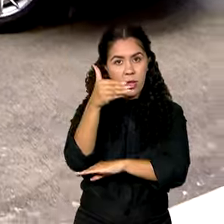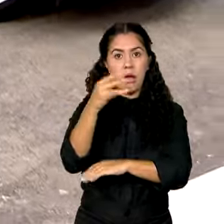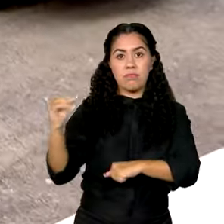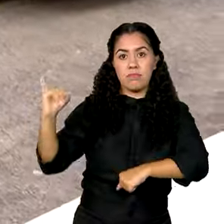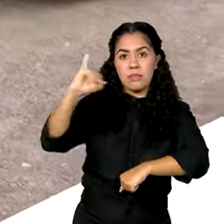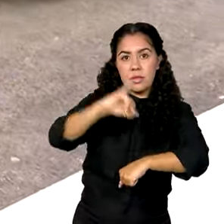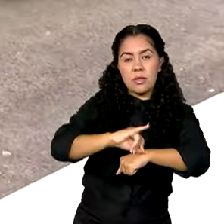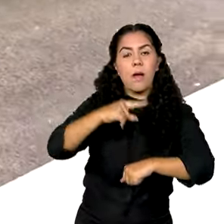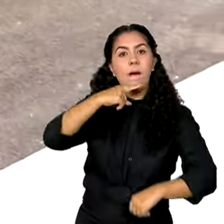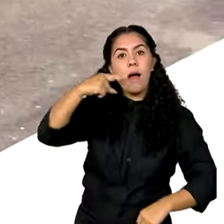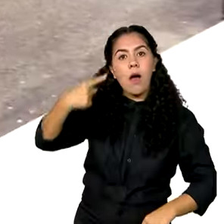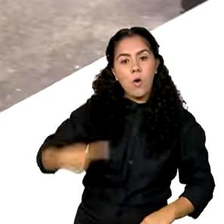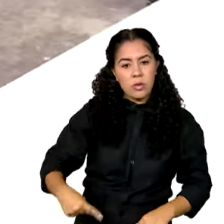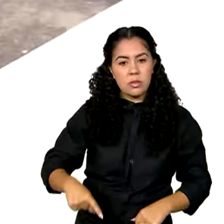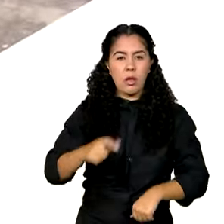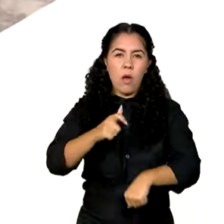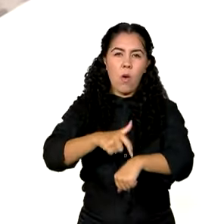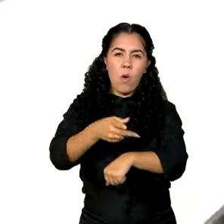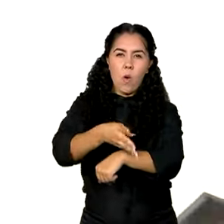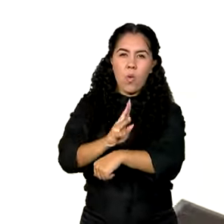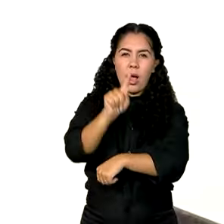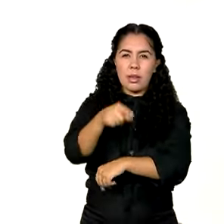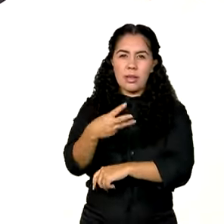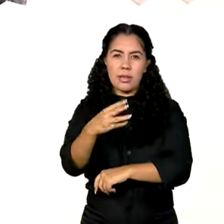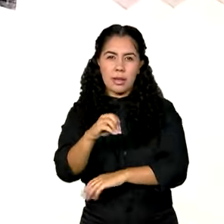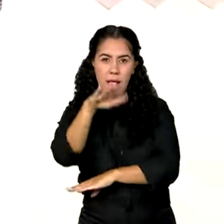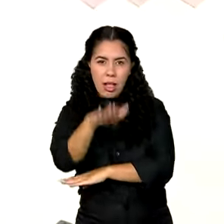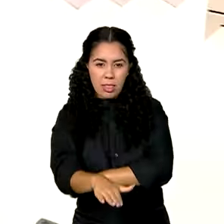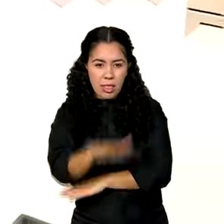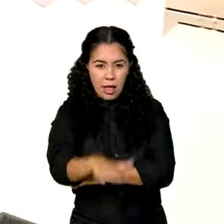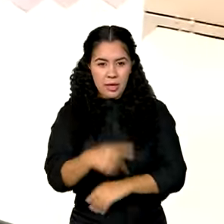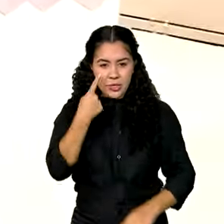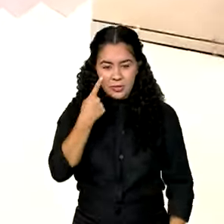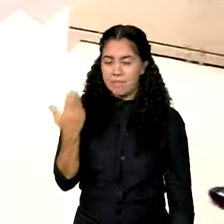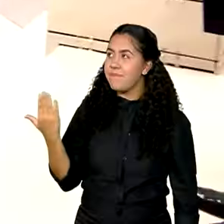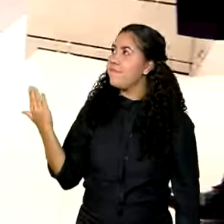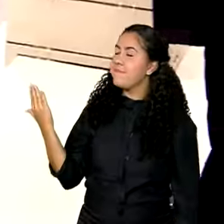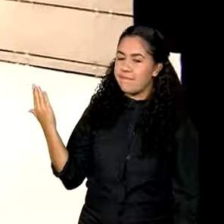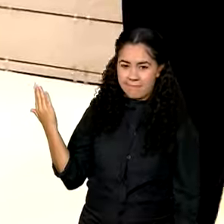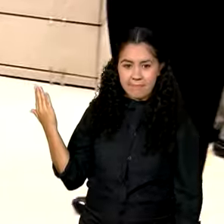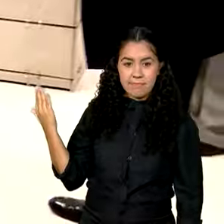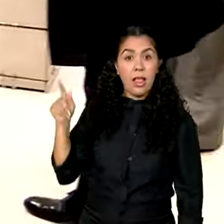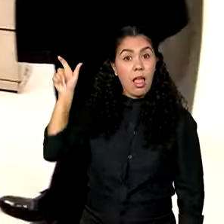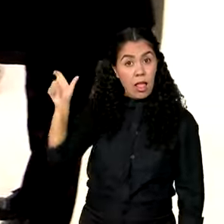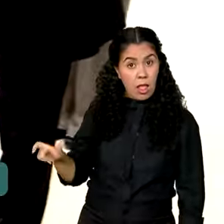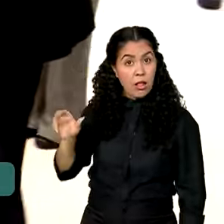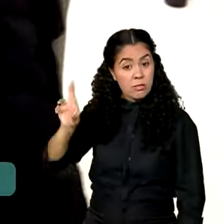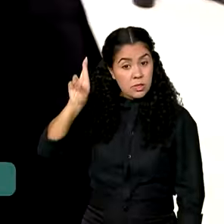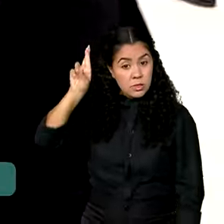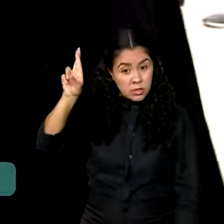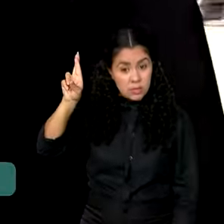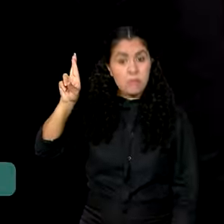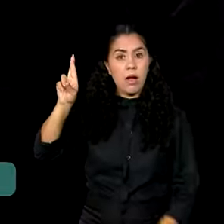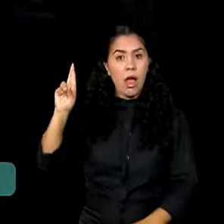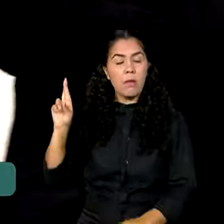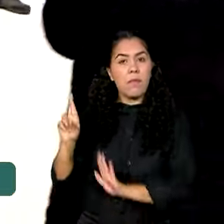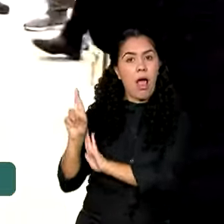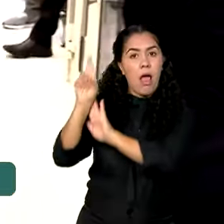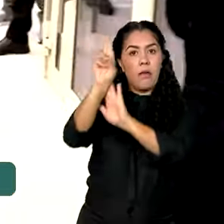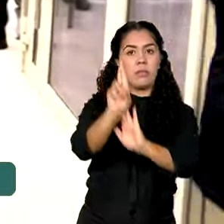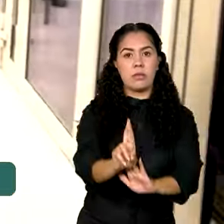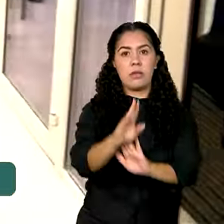por volta das 4h30 da tarde, no horário local. Mauro Vieira foi designado para liderar a delegação brasileira